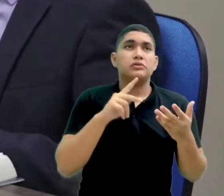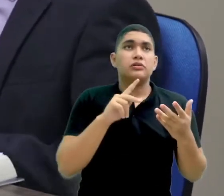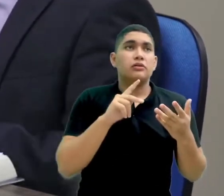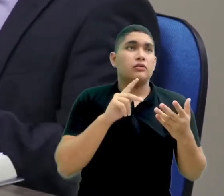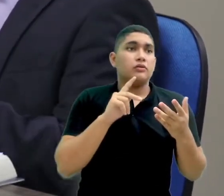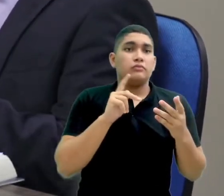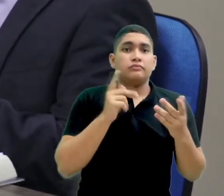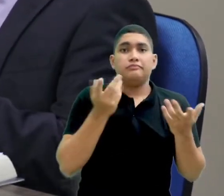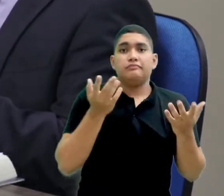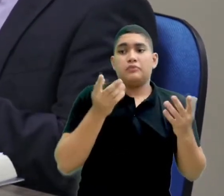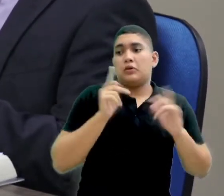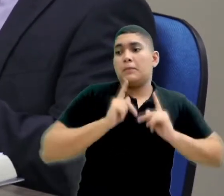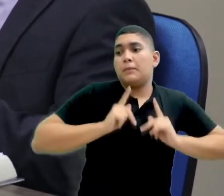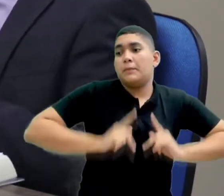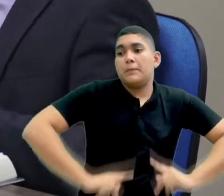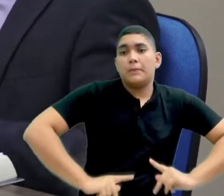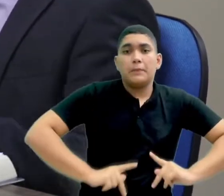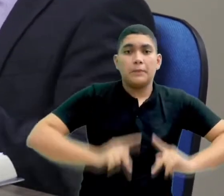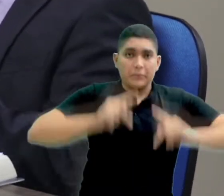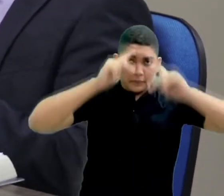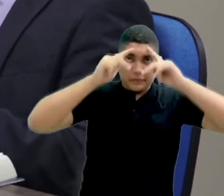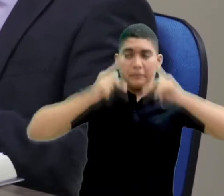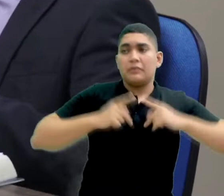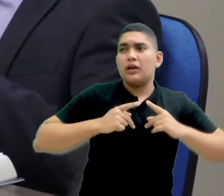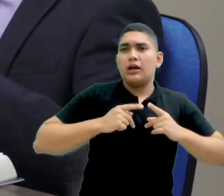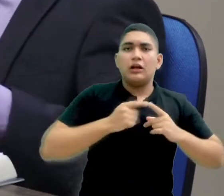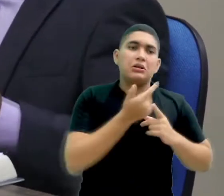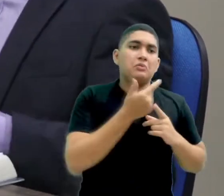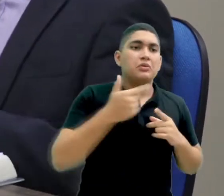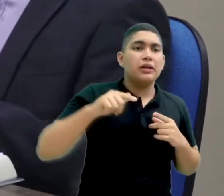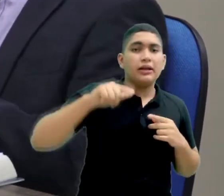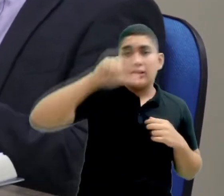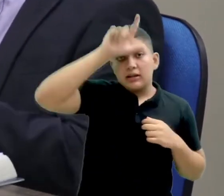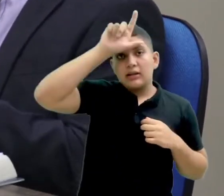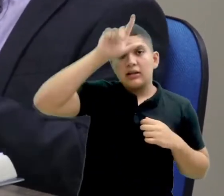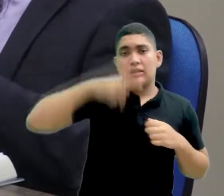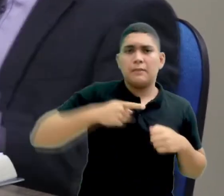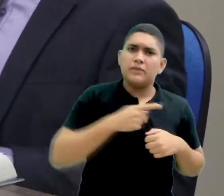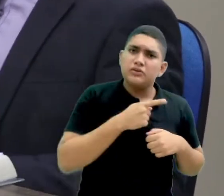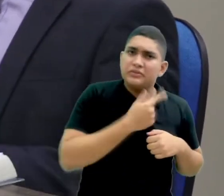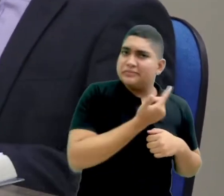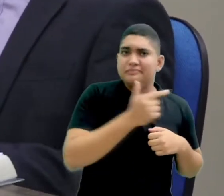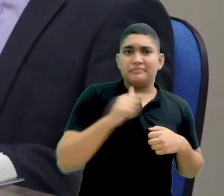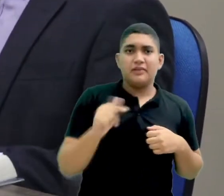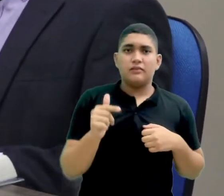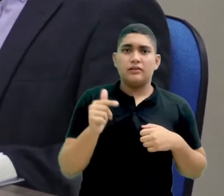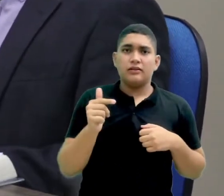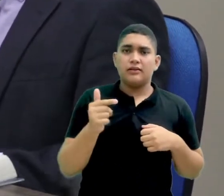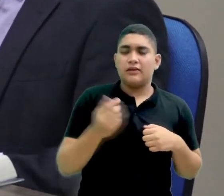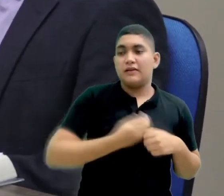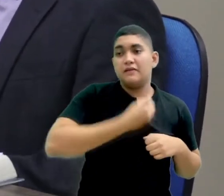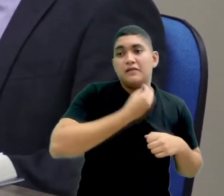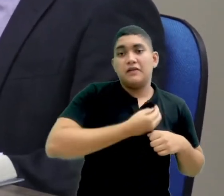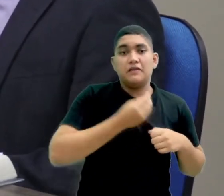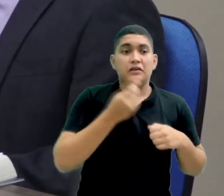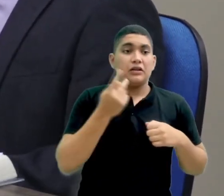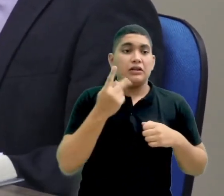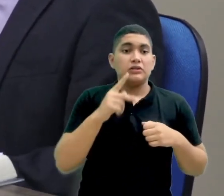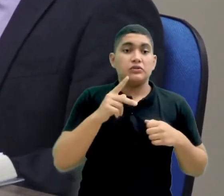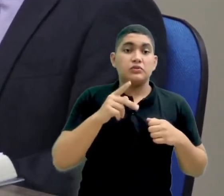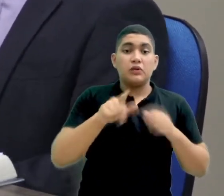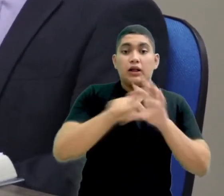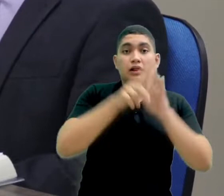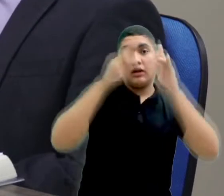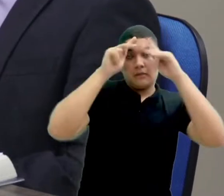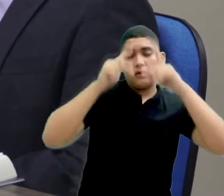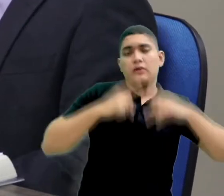prazer. Ele não tem líderes, ele não tem pastor, ele vive a sua vida na sua própria lei. Ou seja, ele vai dizer que para a